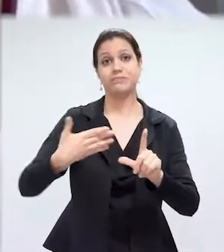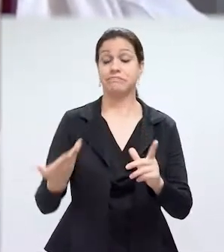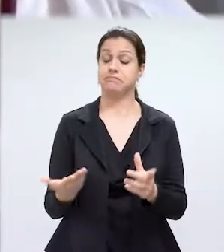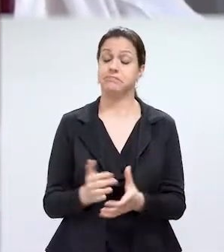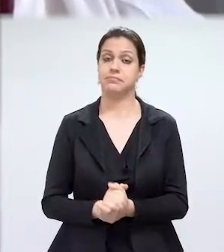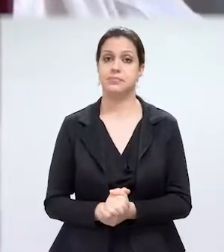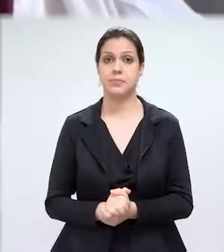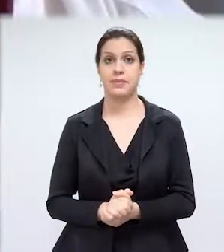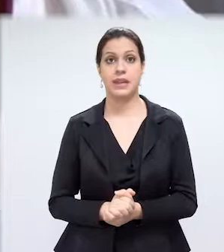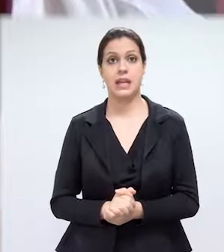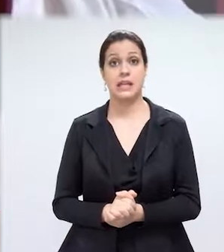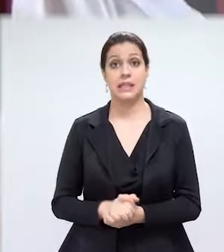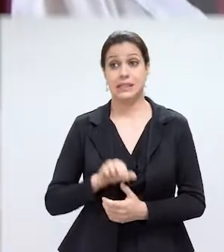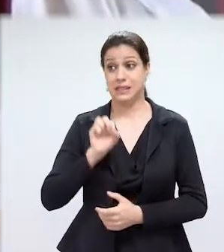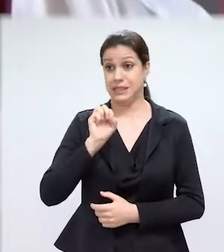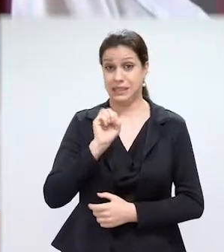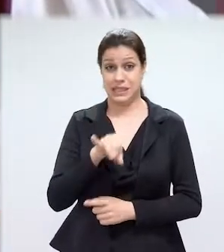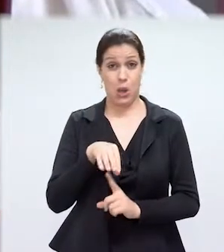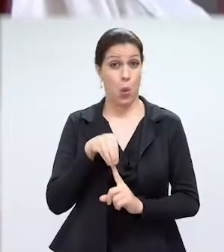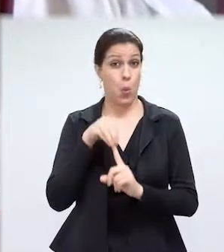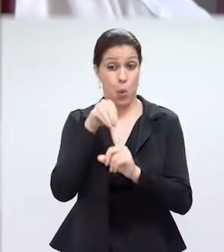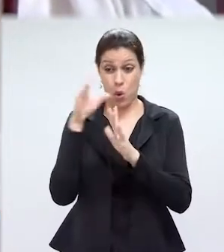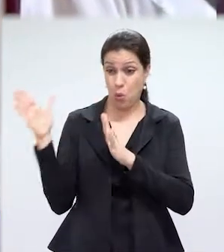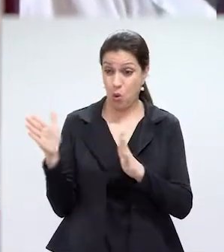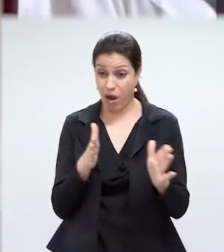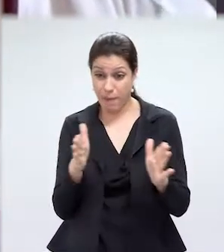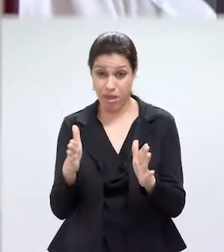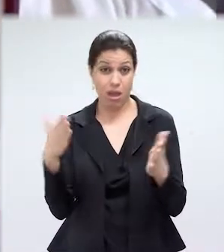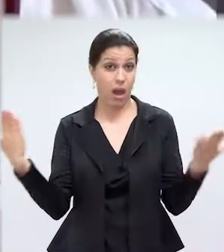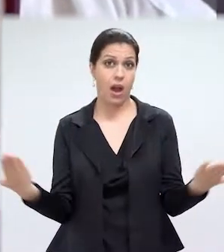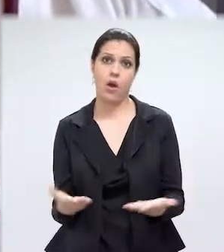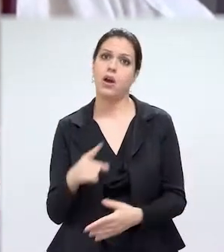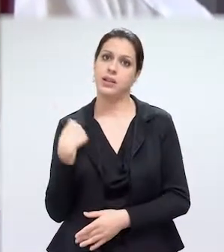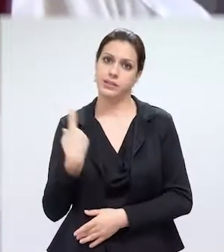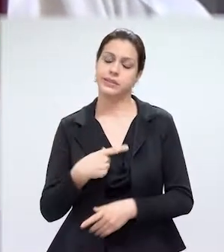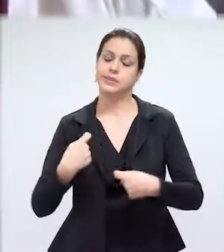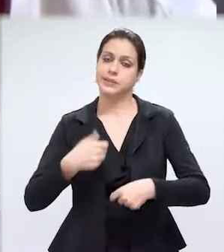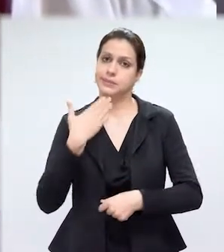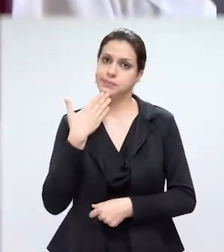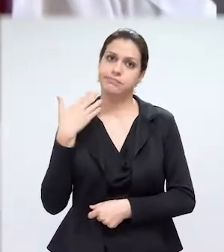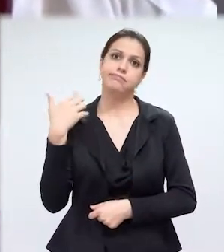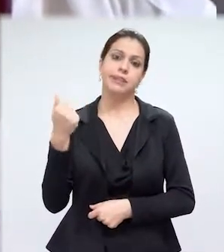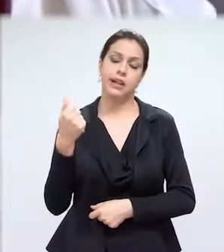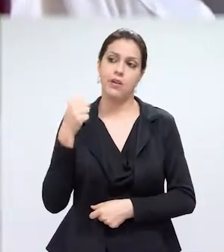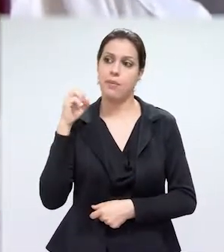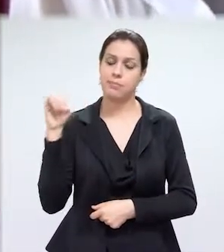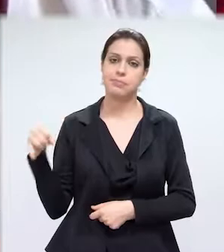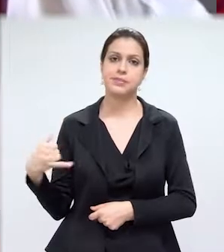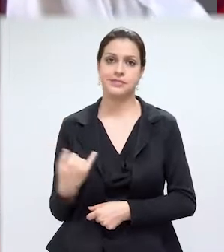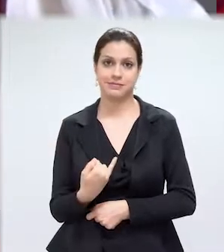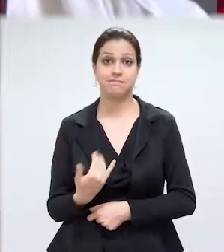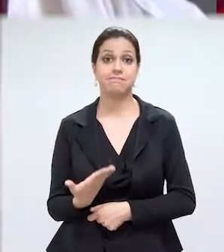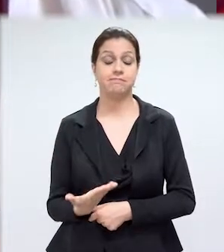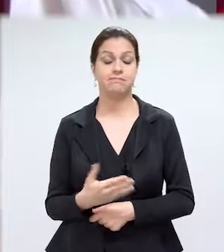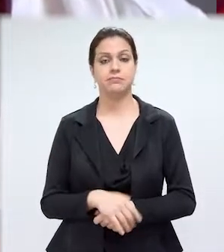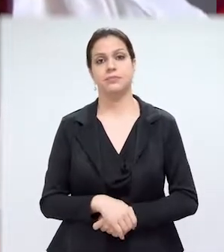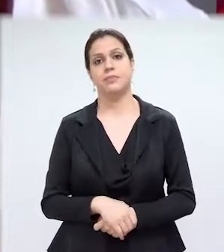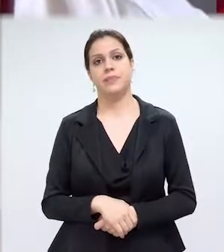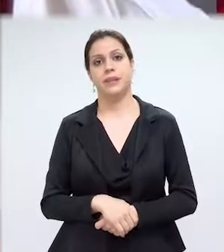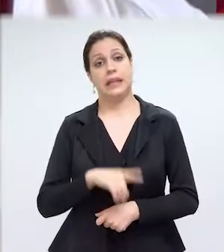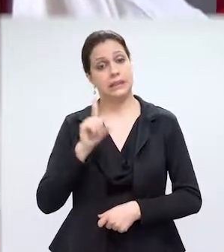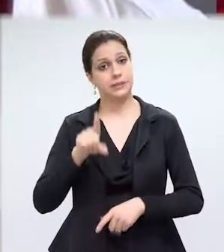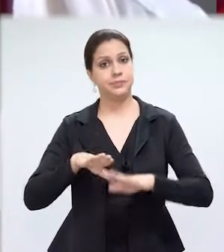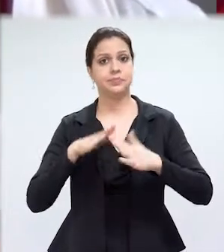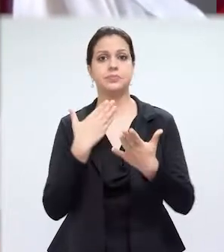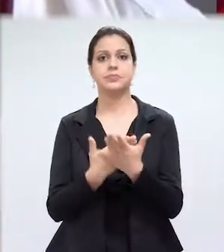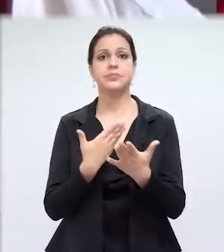continue mesmo que remotamente. Então, se esse é o único caminho, nós temos que tirar o melhor proveito